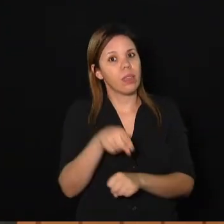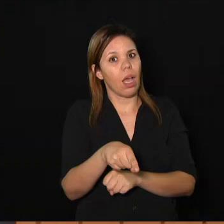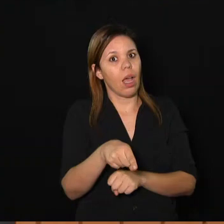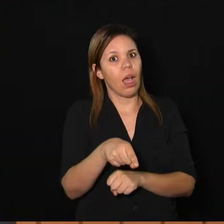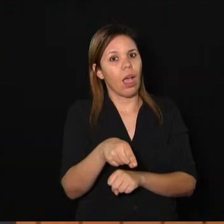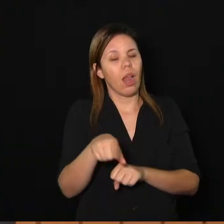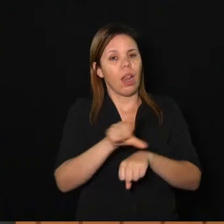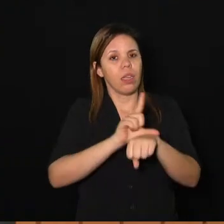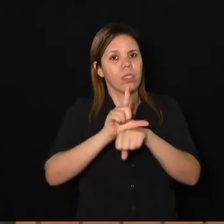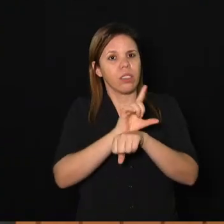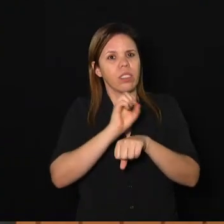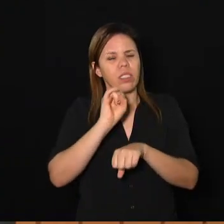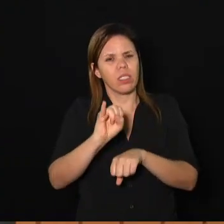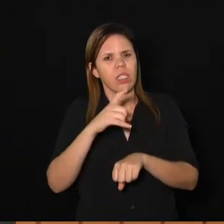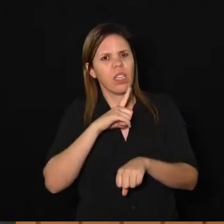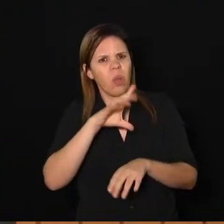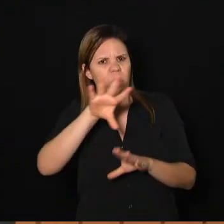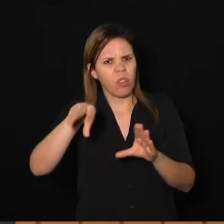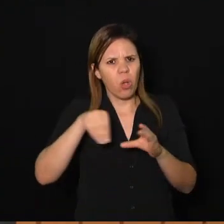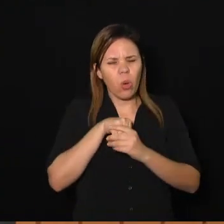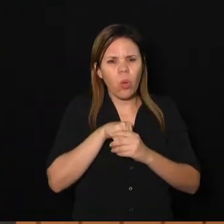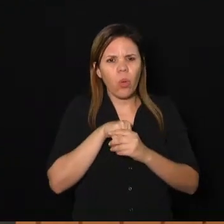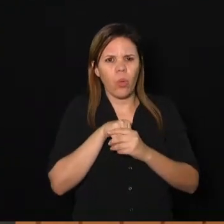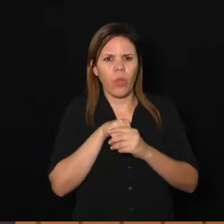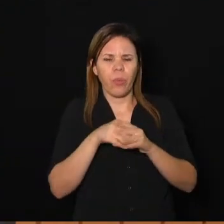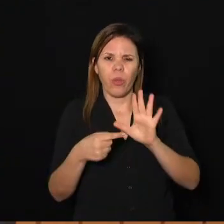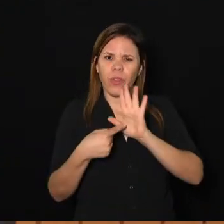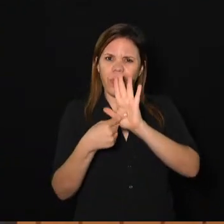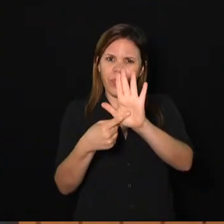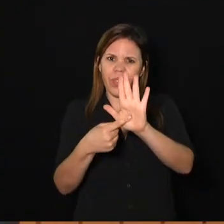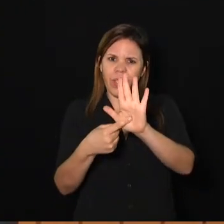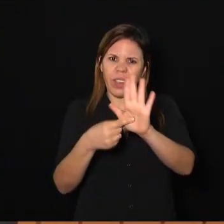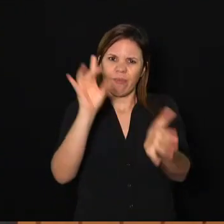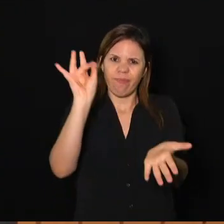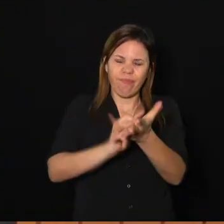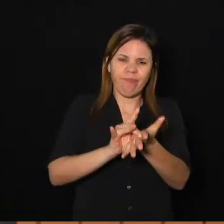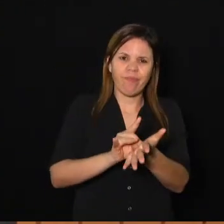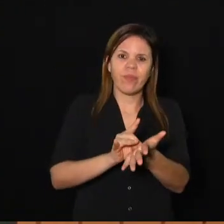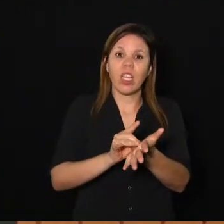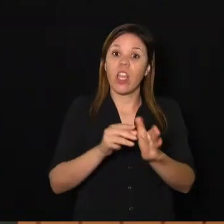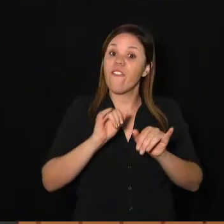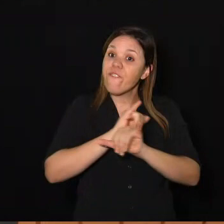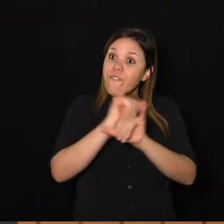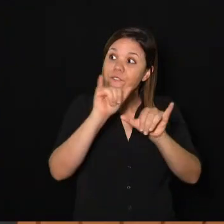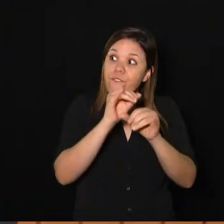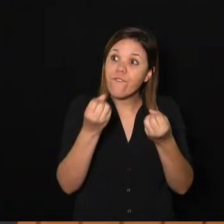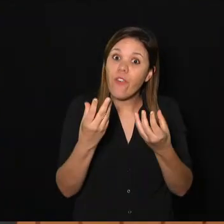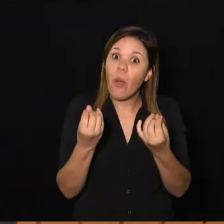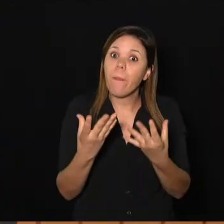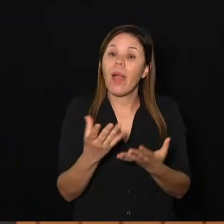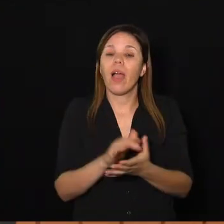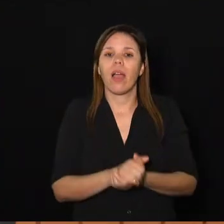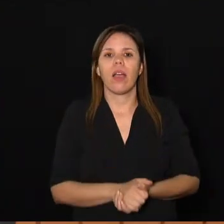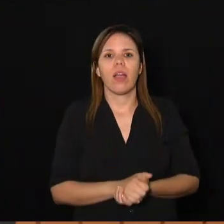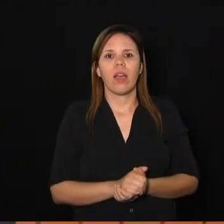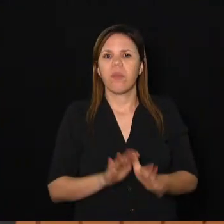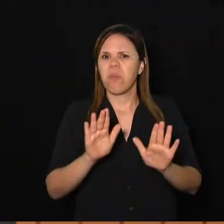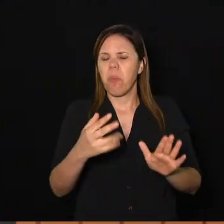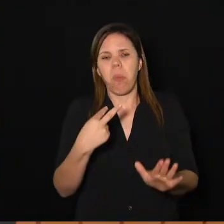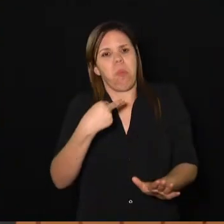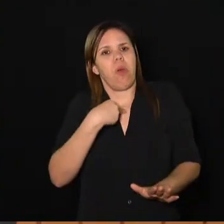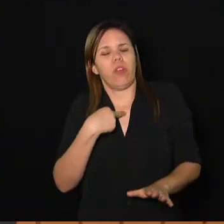ou se eu especificamente informar sobre sua revogação eu não posso ter uma legislação